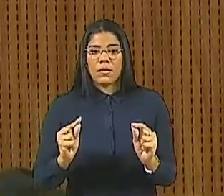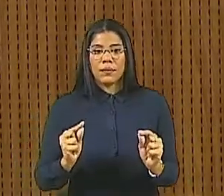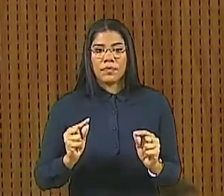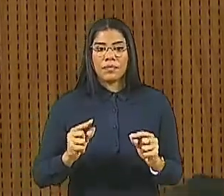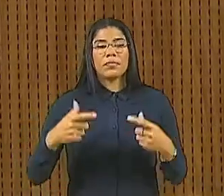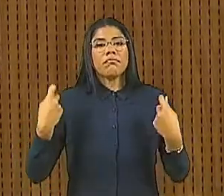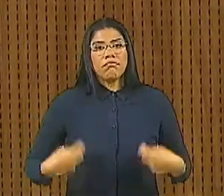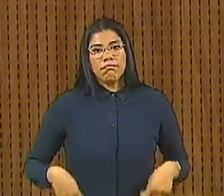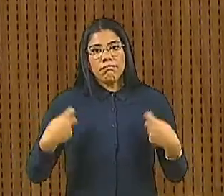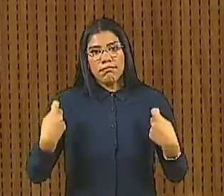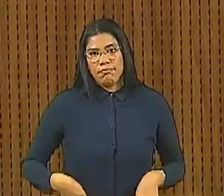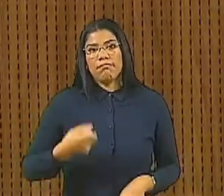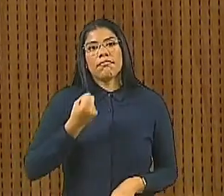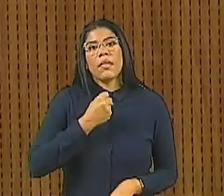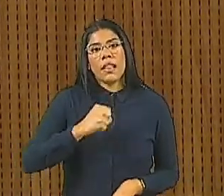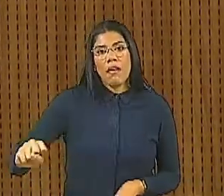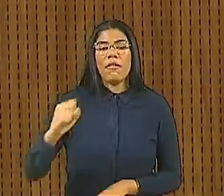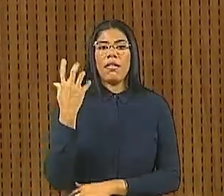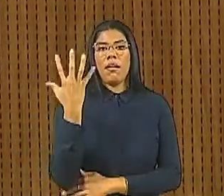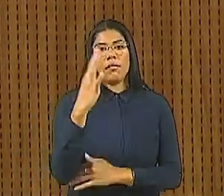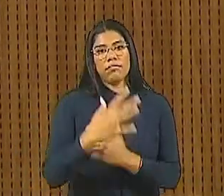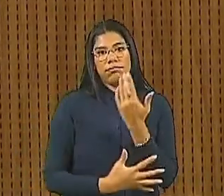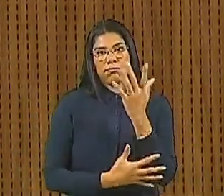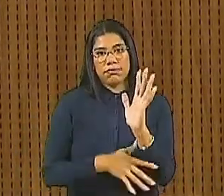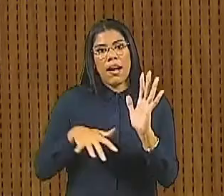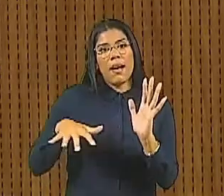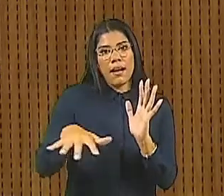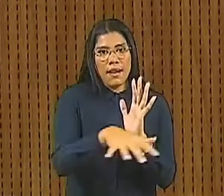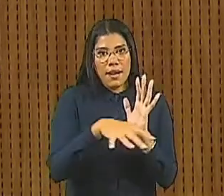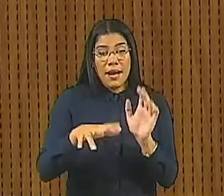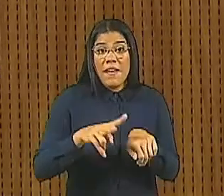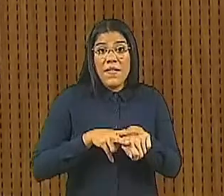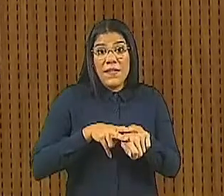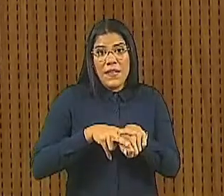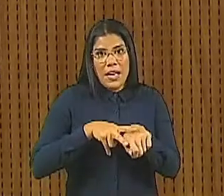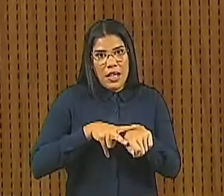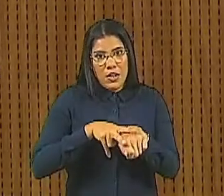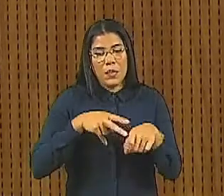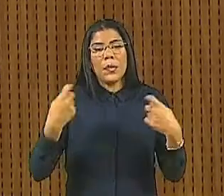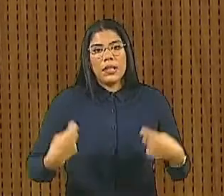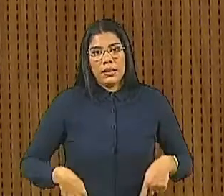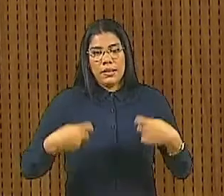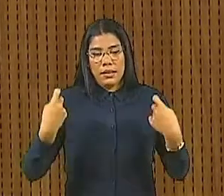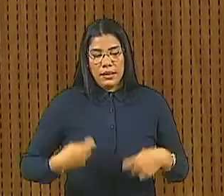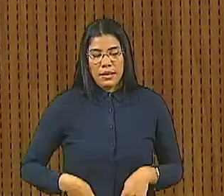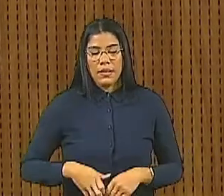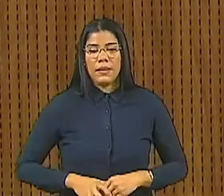que é proteger o ecossistema